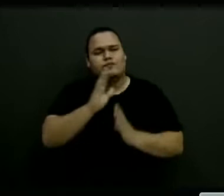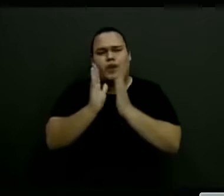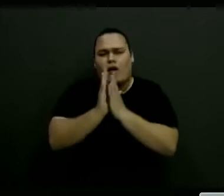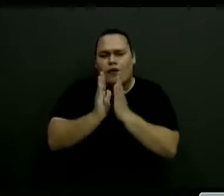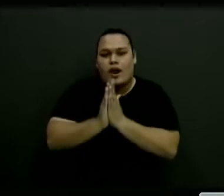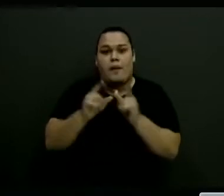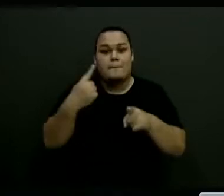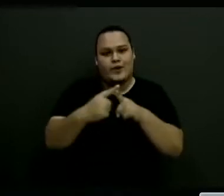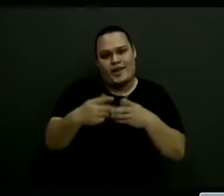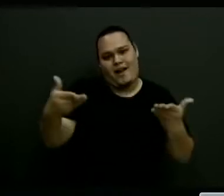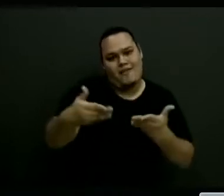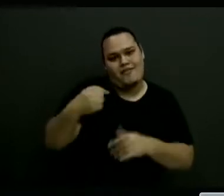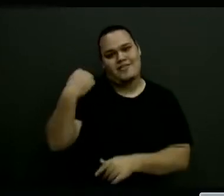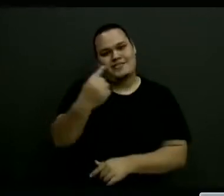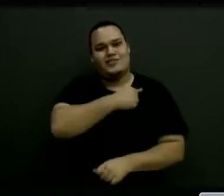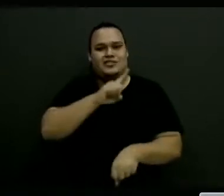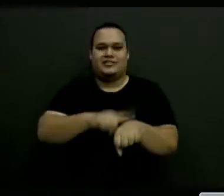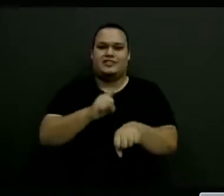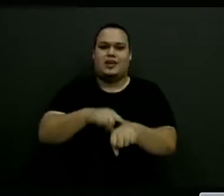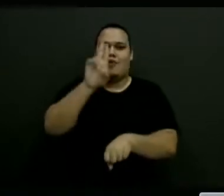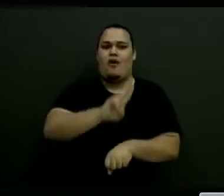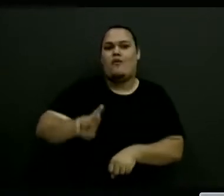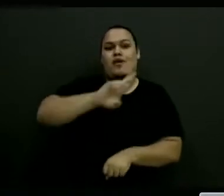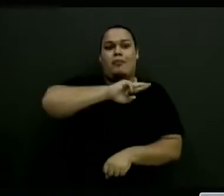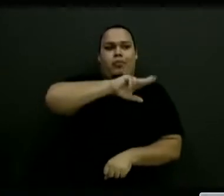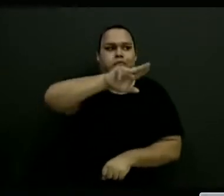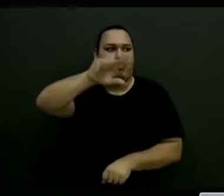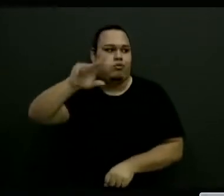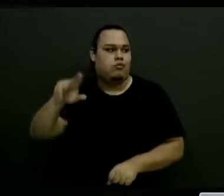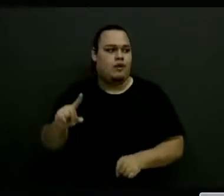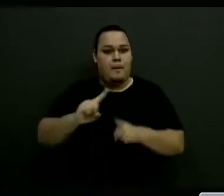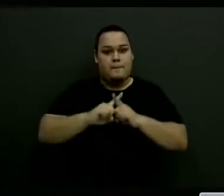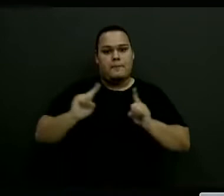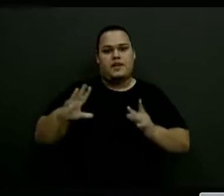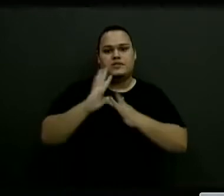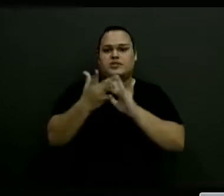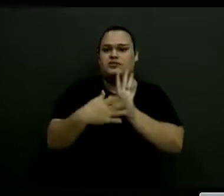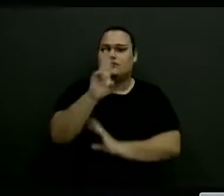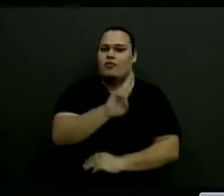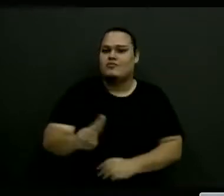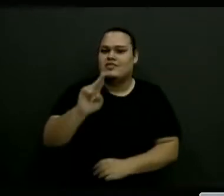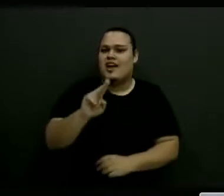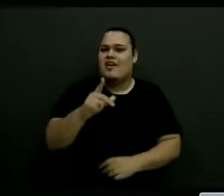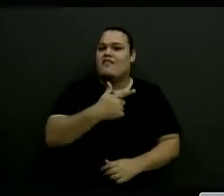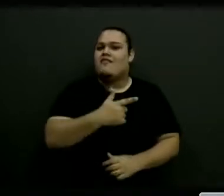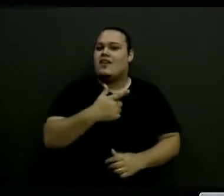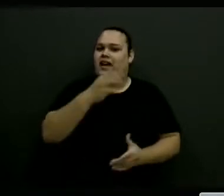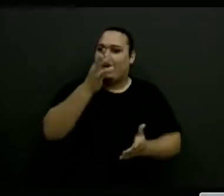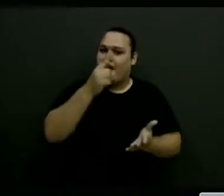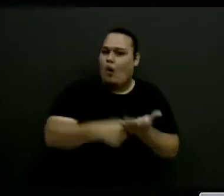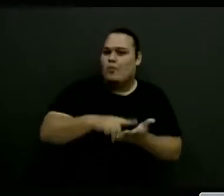orar. Ao amanhecer, ele escolheu aos 12 e os